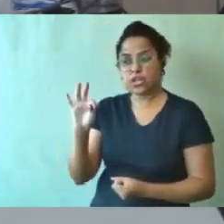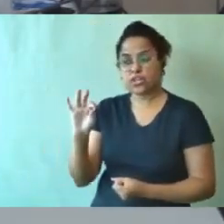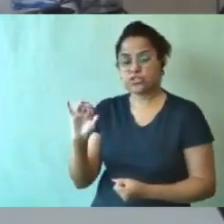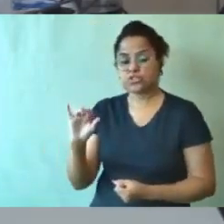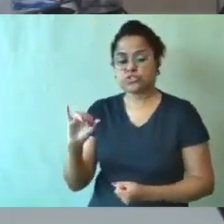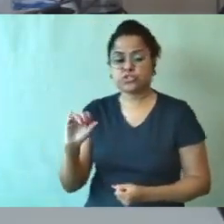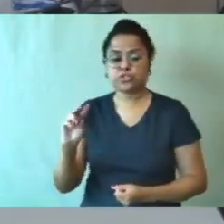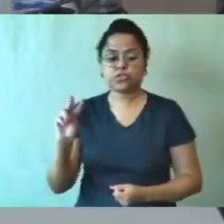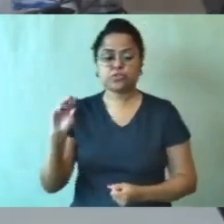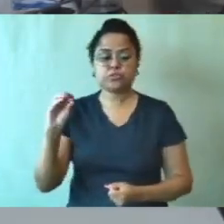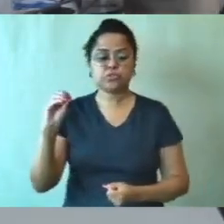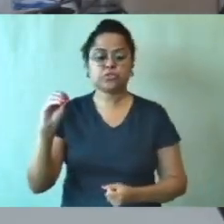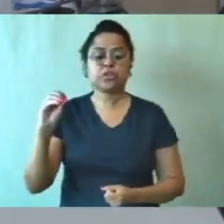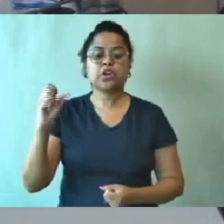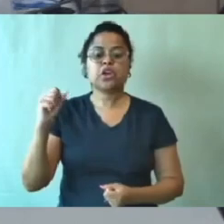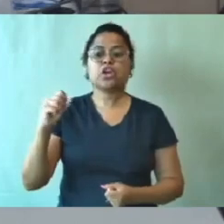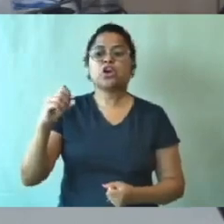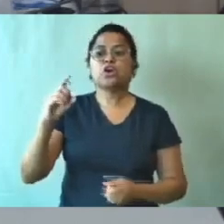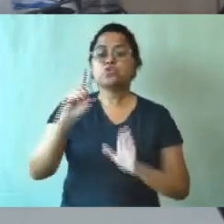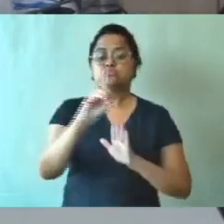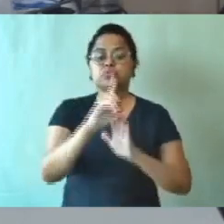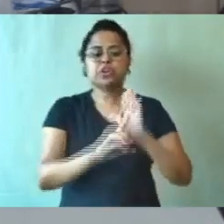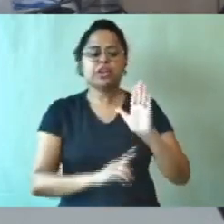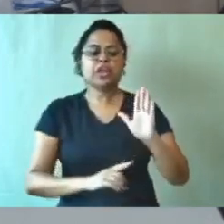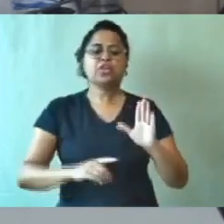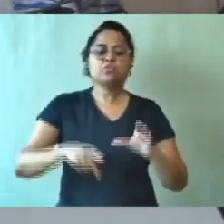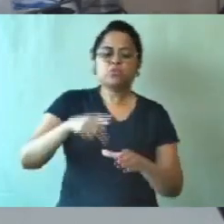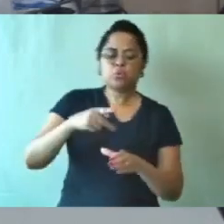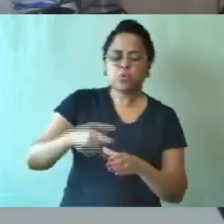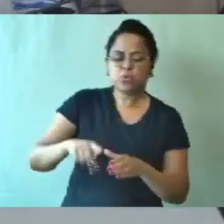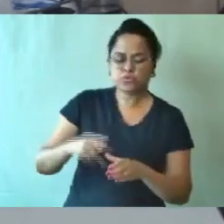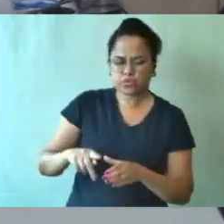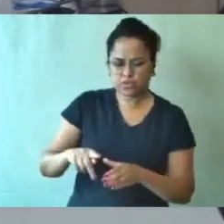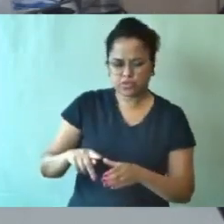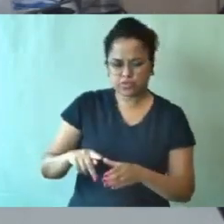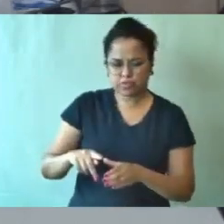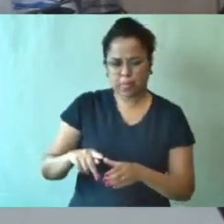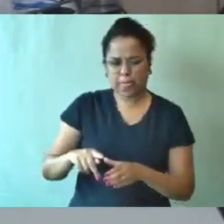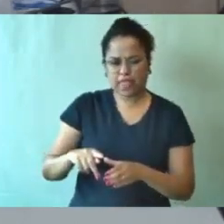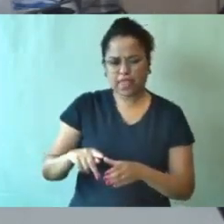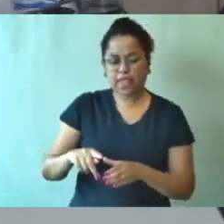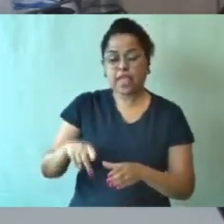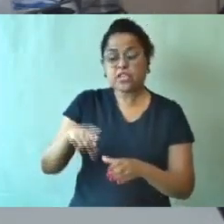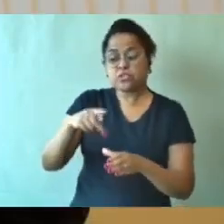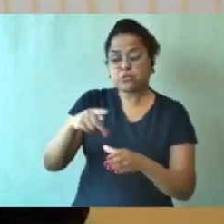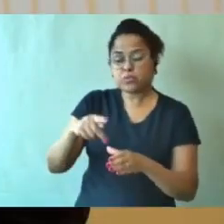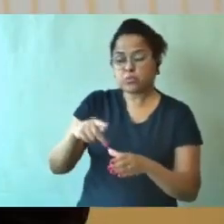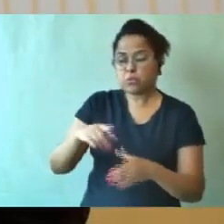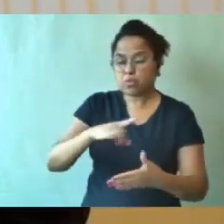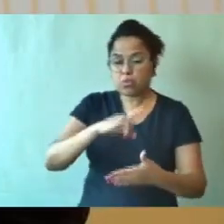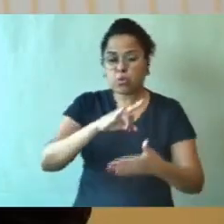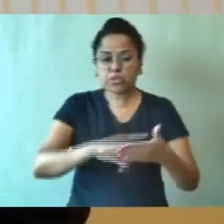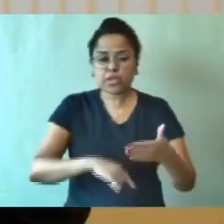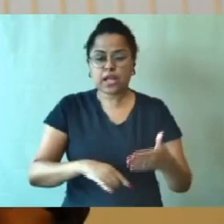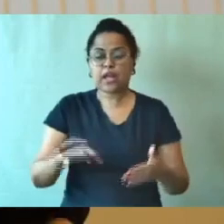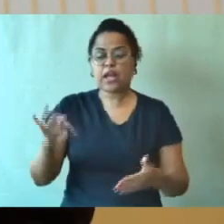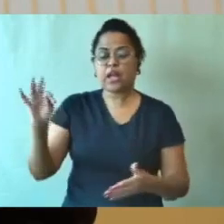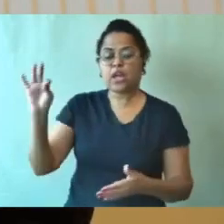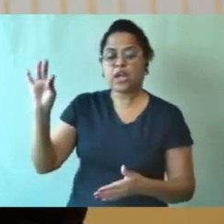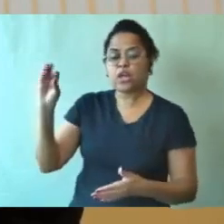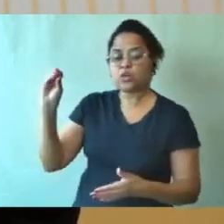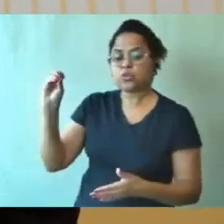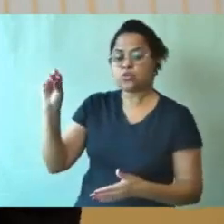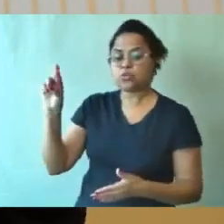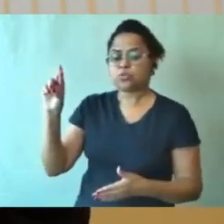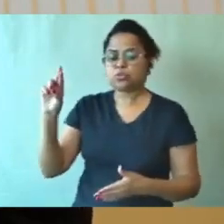da Torres. Esse contrato, Exatamente. Então, é Torres com SM? Torres com SM e outras empresas do meu grupo, Trilessa,